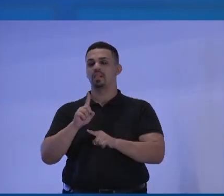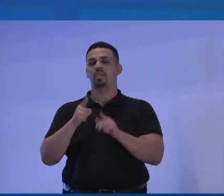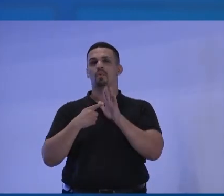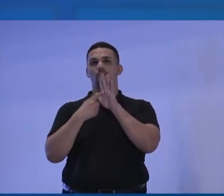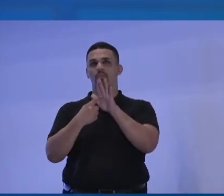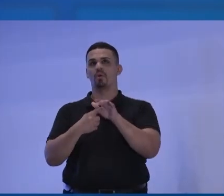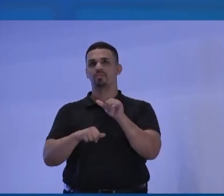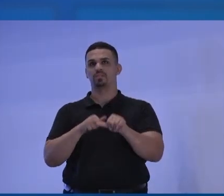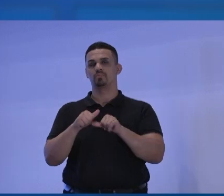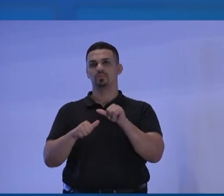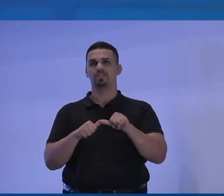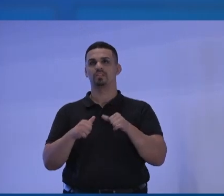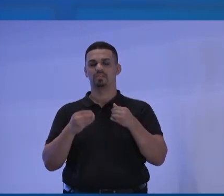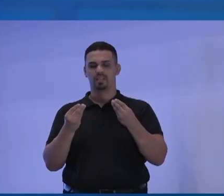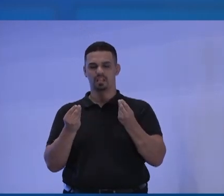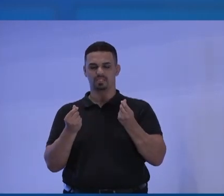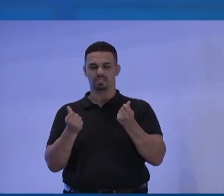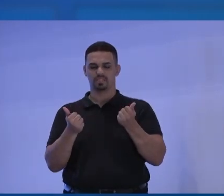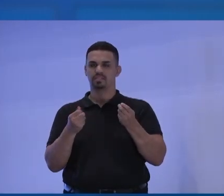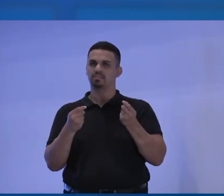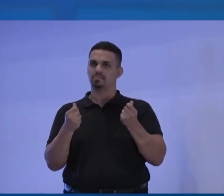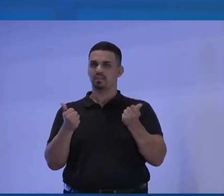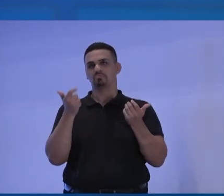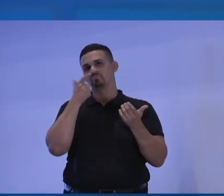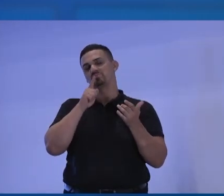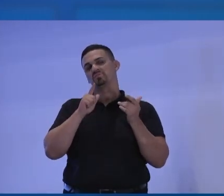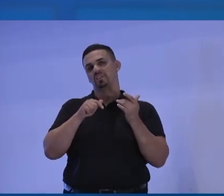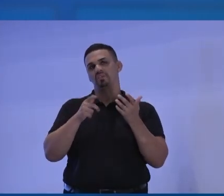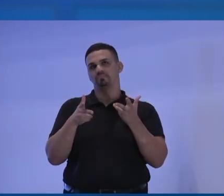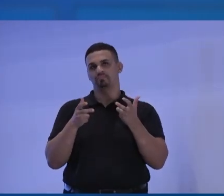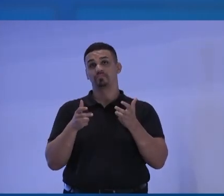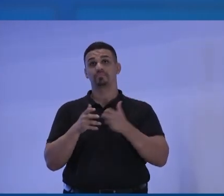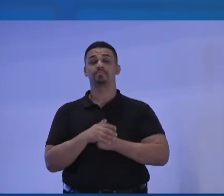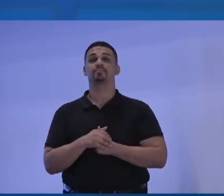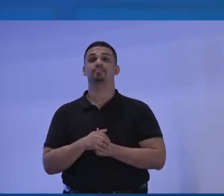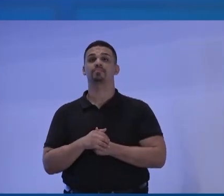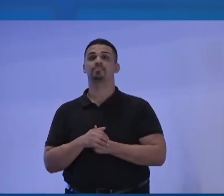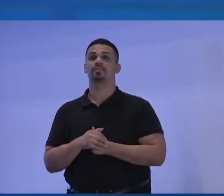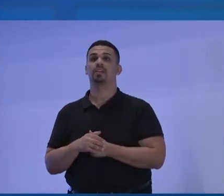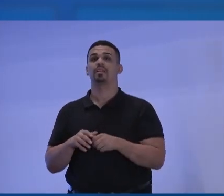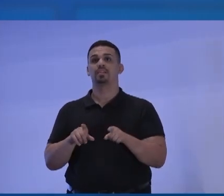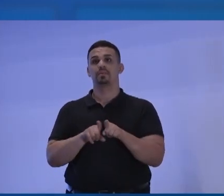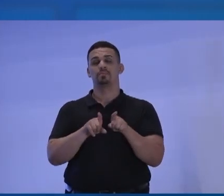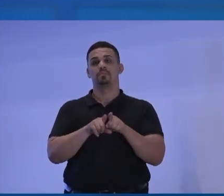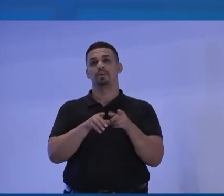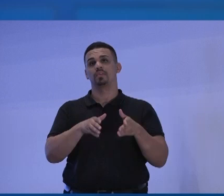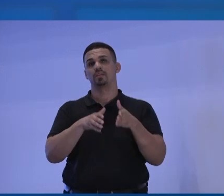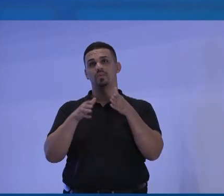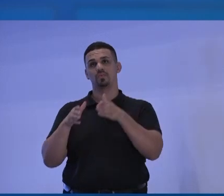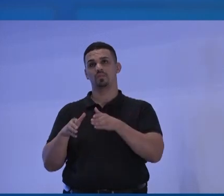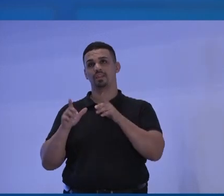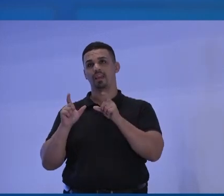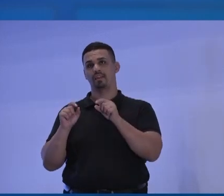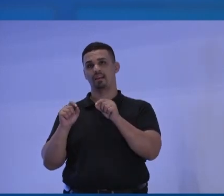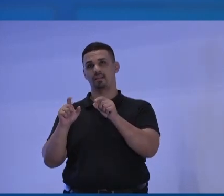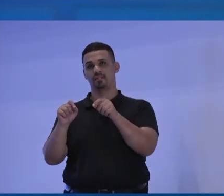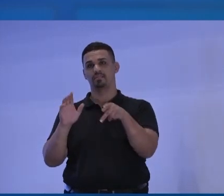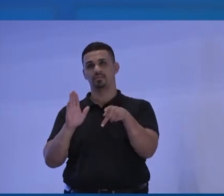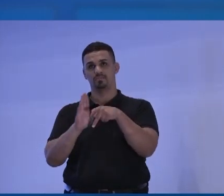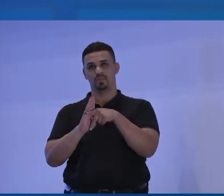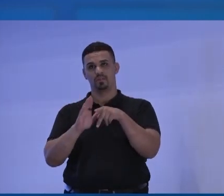da sensibilidade, assim como os linfomas, que são cânceres do sistema linfático, que